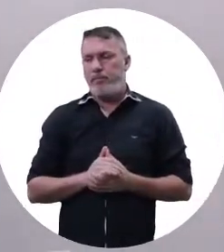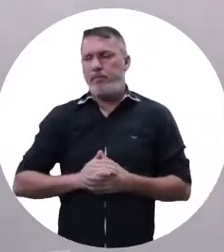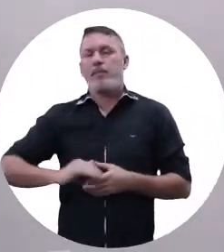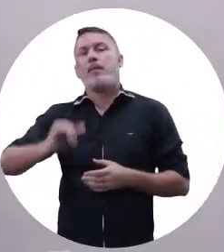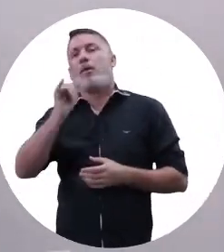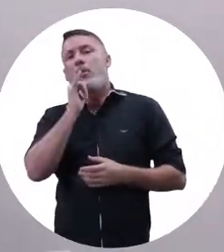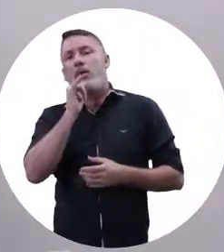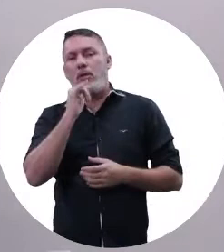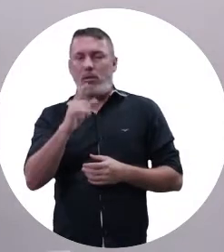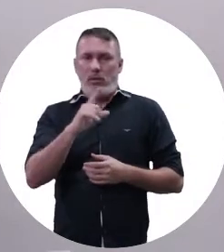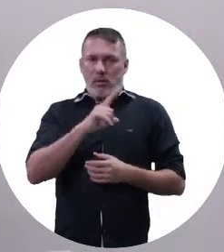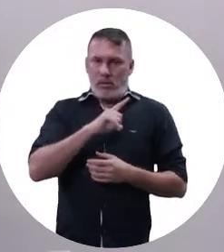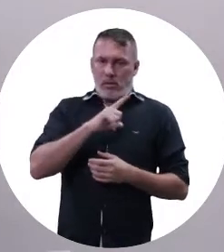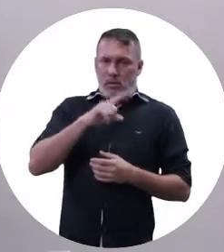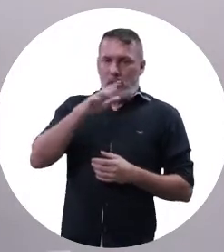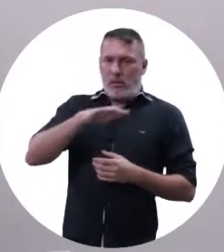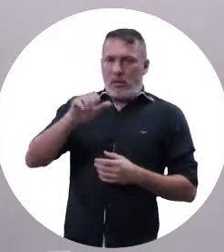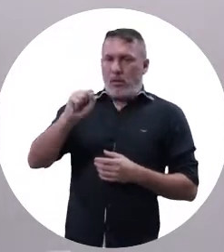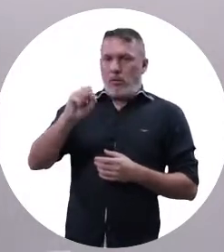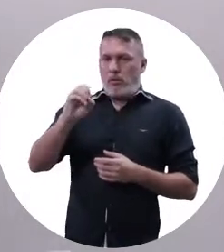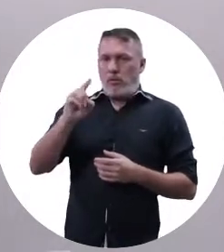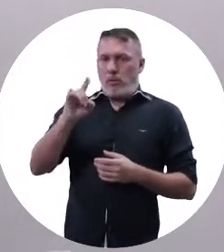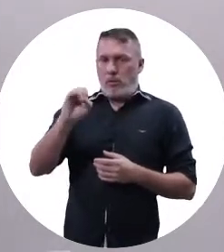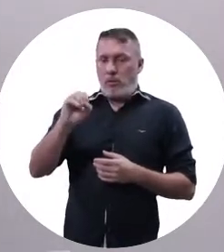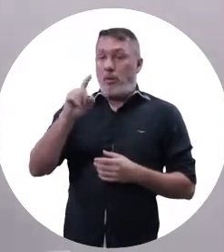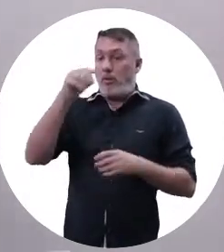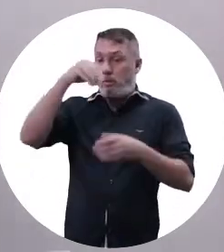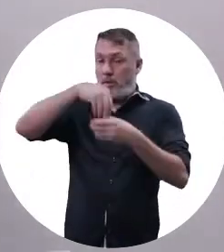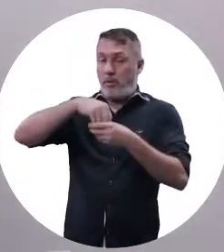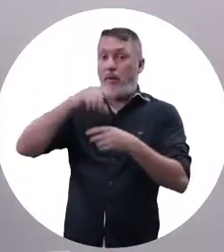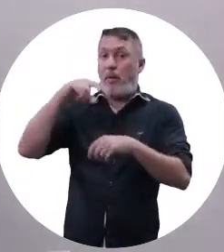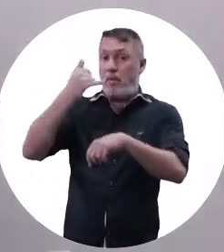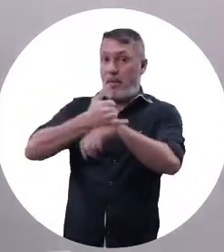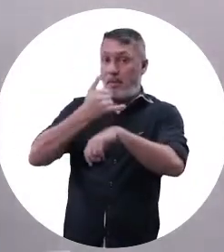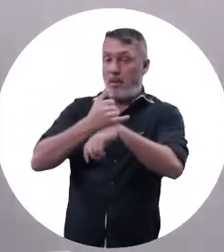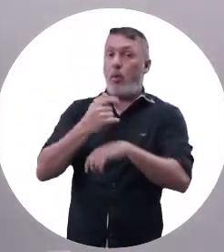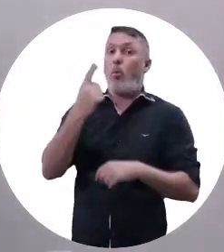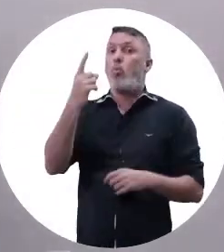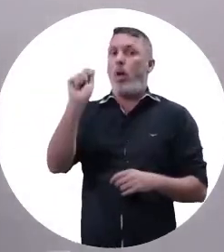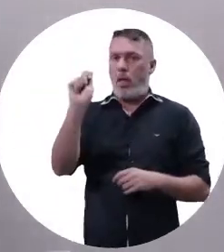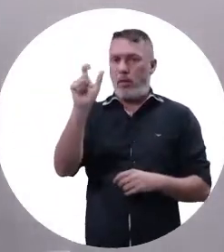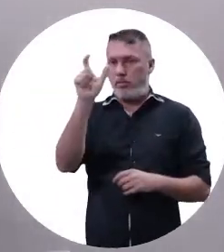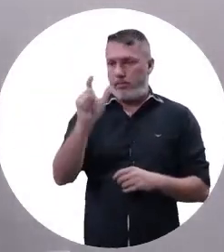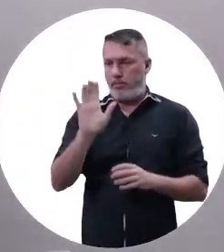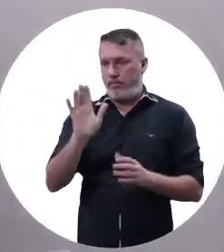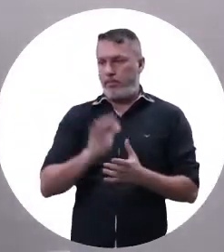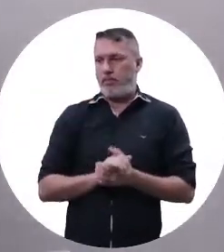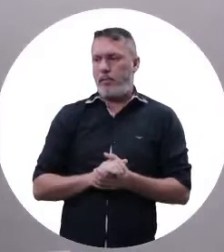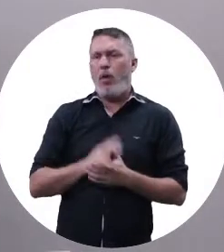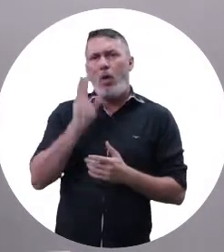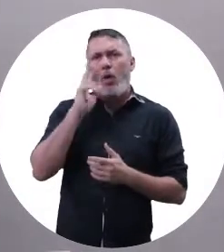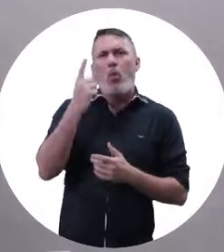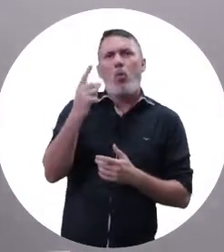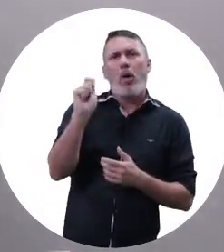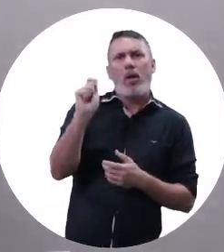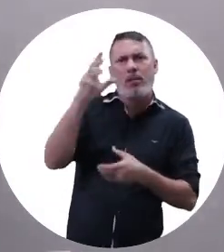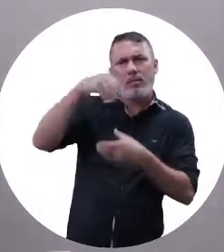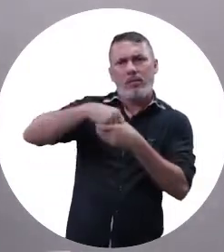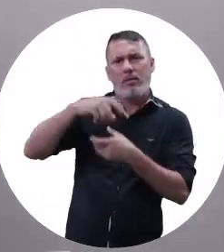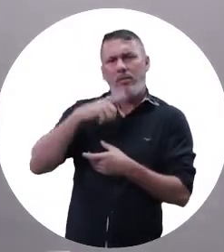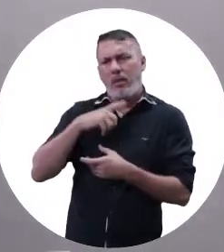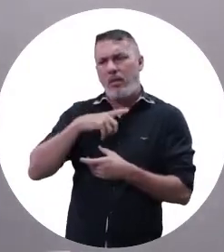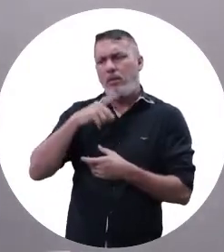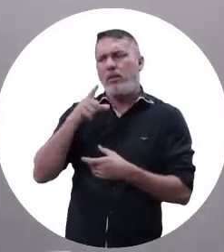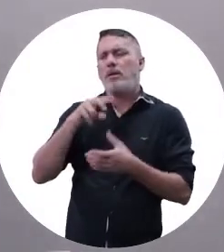exemplo, eu tenho sódio. É um metal da tabela periódica que está na família 1A. Se ele está na família 1A,